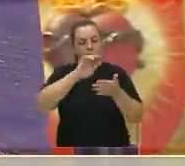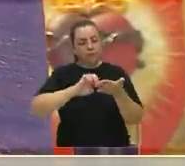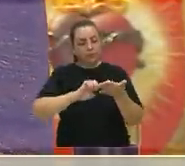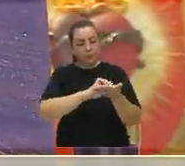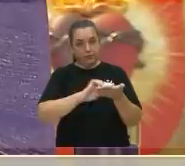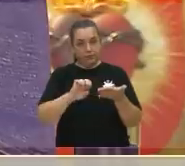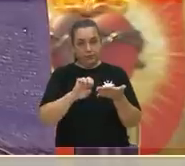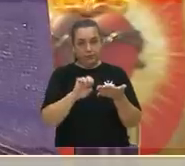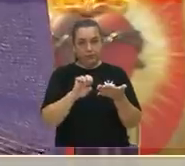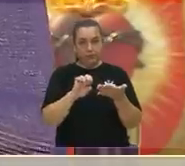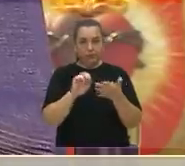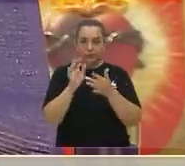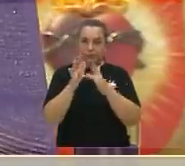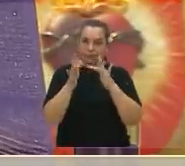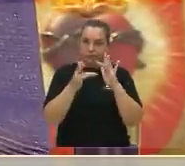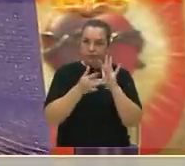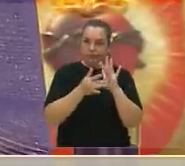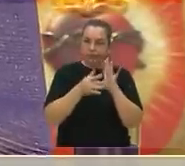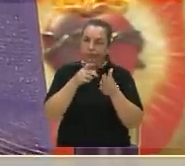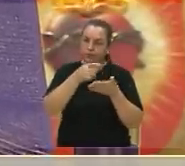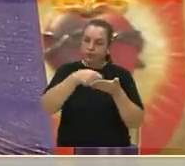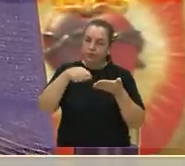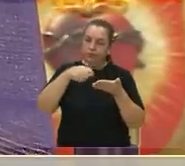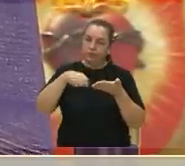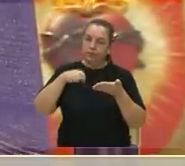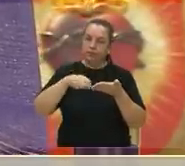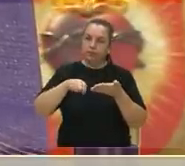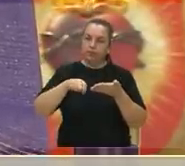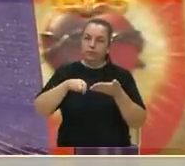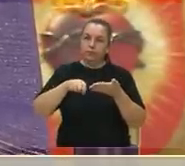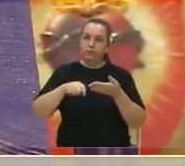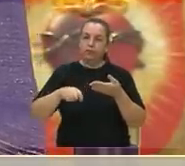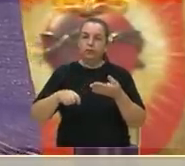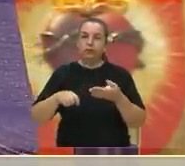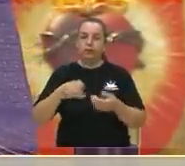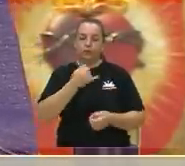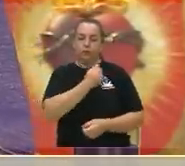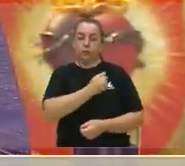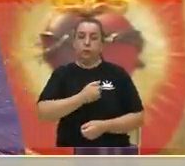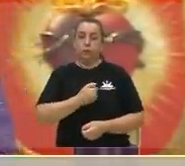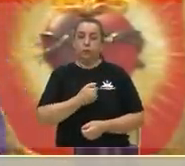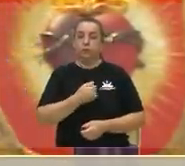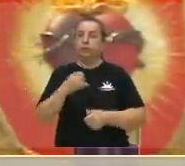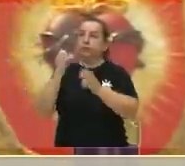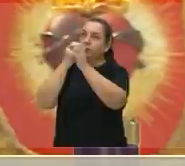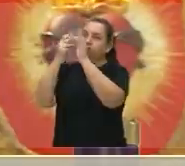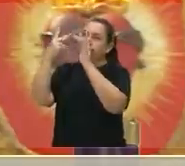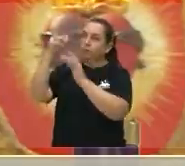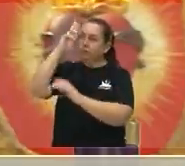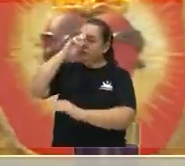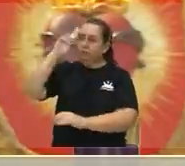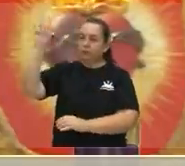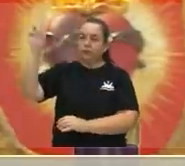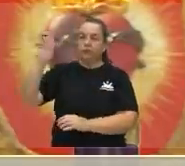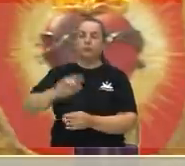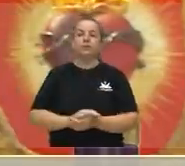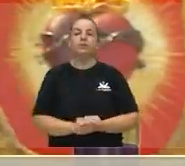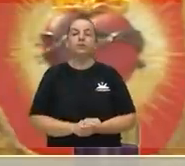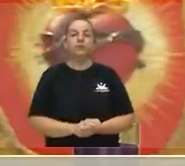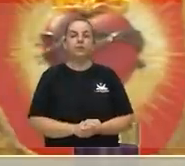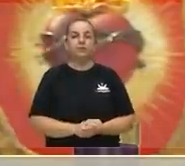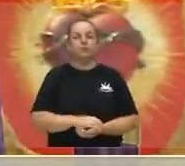evangelho de jesus cristo o segundo joão glória a vós senhor